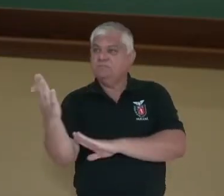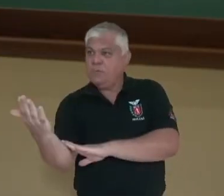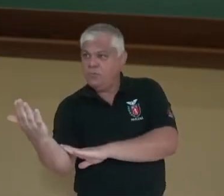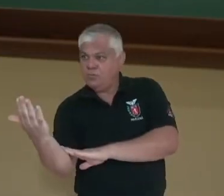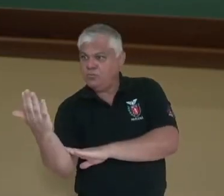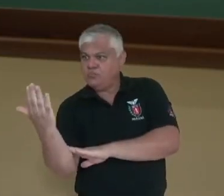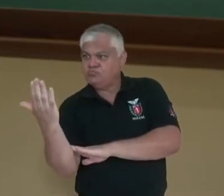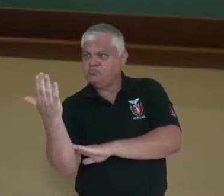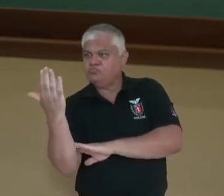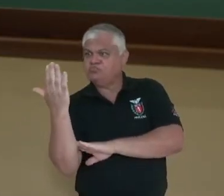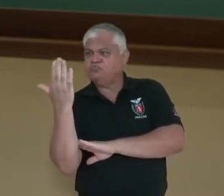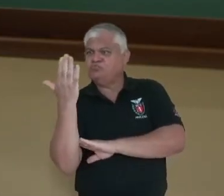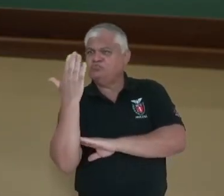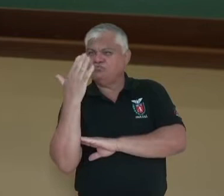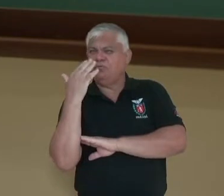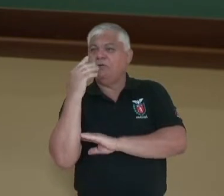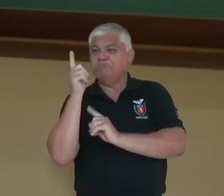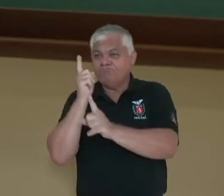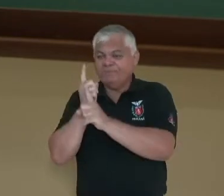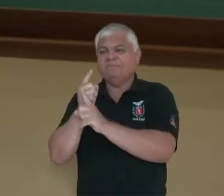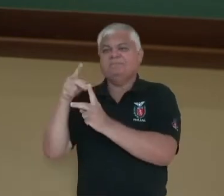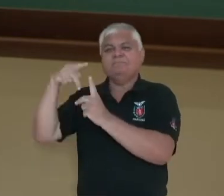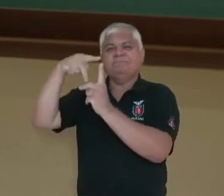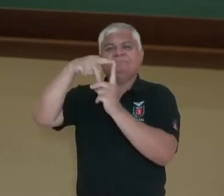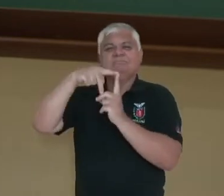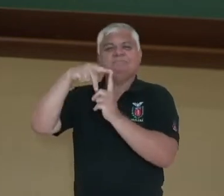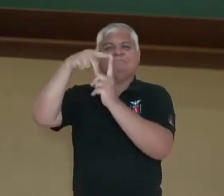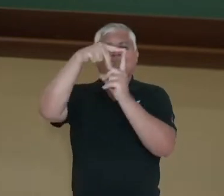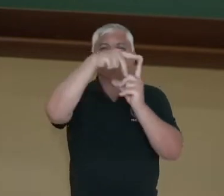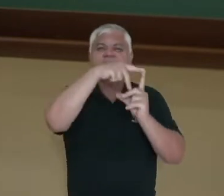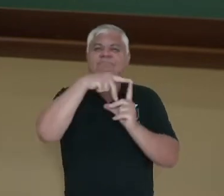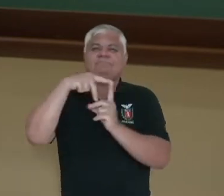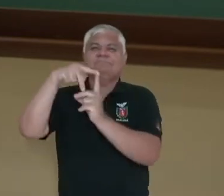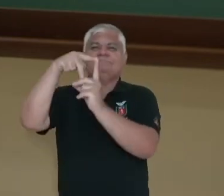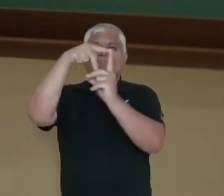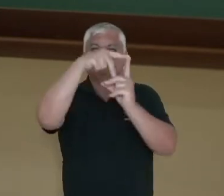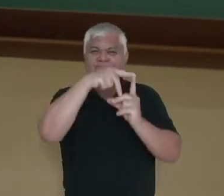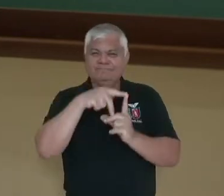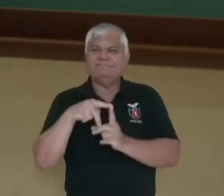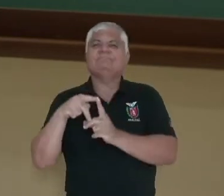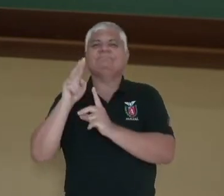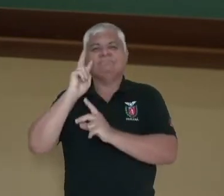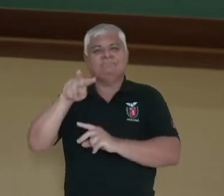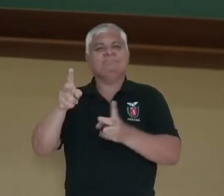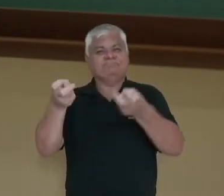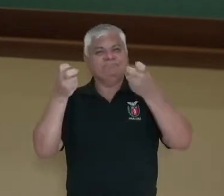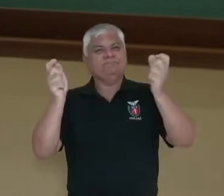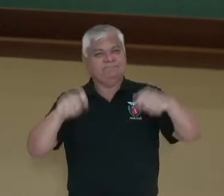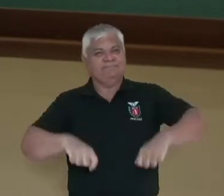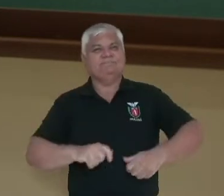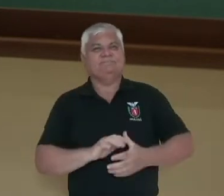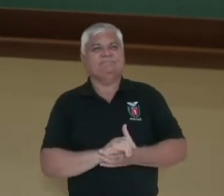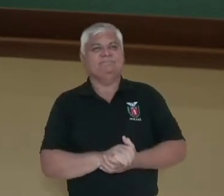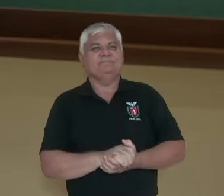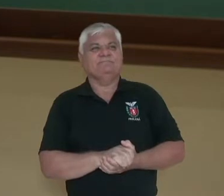uma super aproximação, você iria conseguir ver esses quadradinhos que estão formando a imagem. Okay?